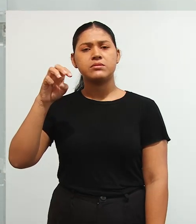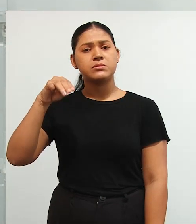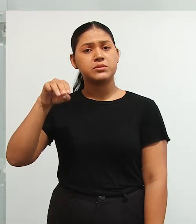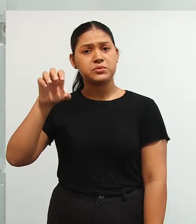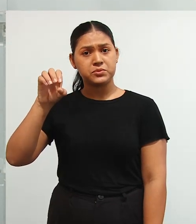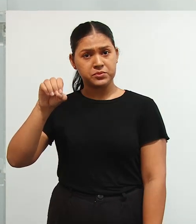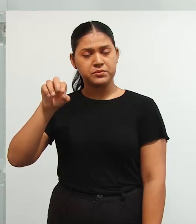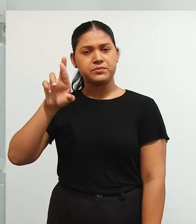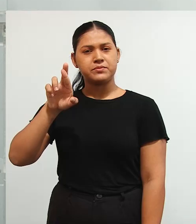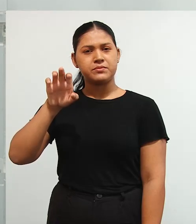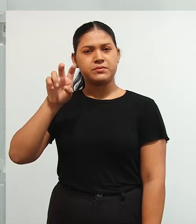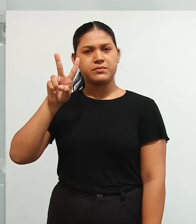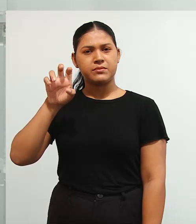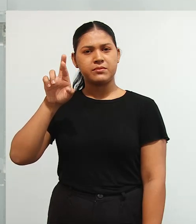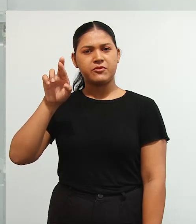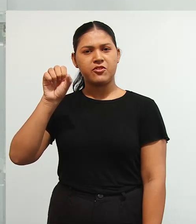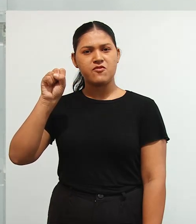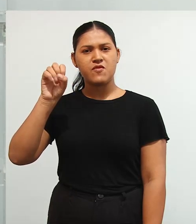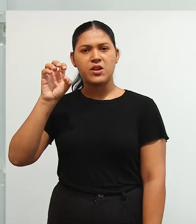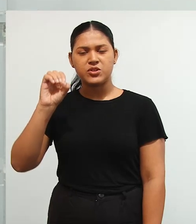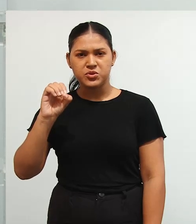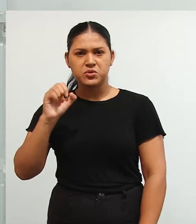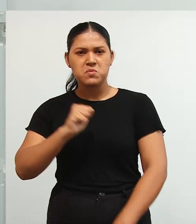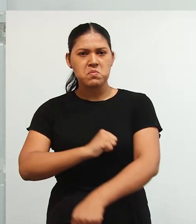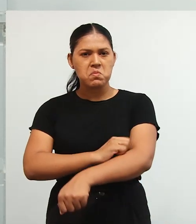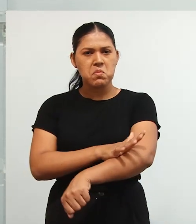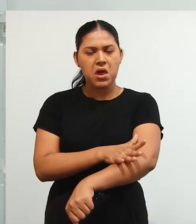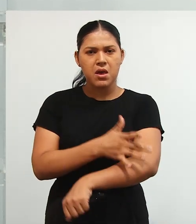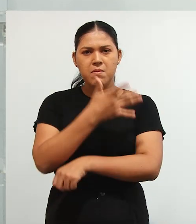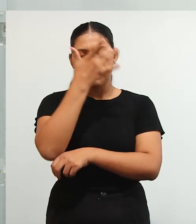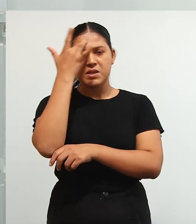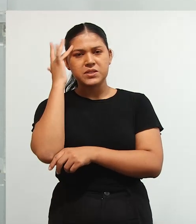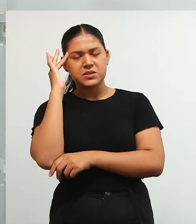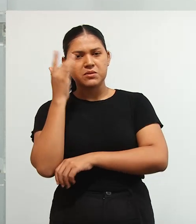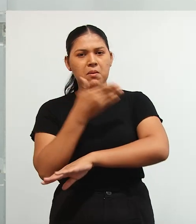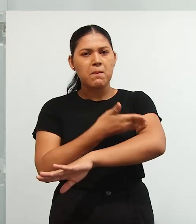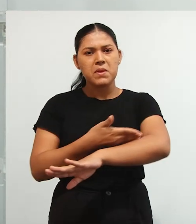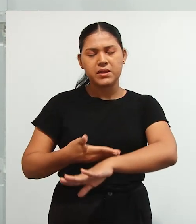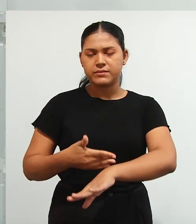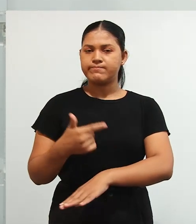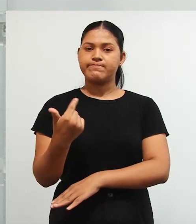enfrentar a realidade como ela se apresenta para cada um de nós a cada dia.